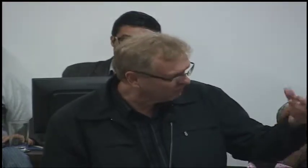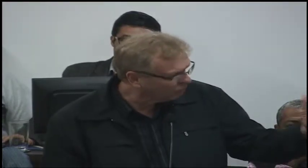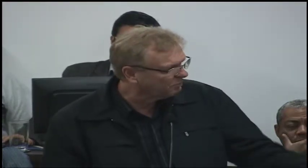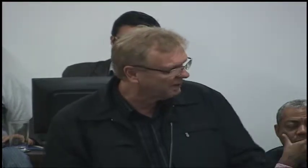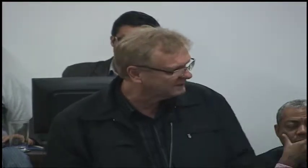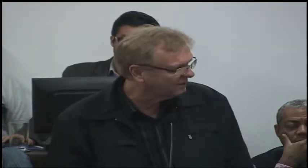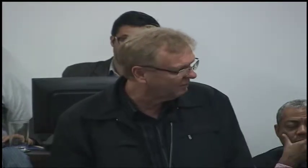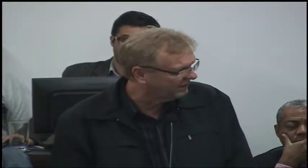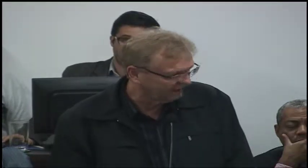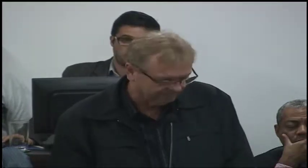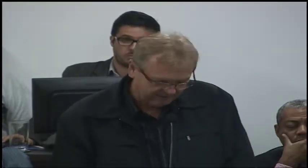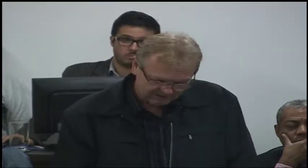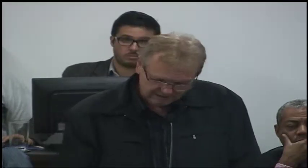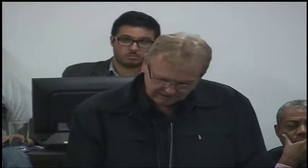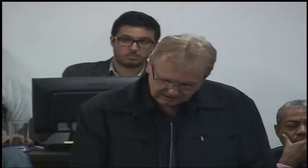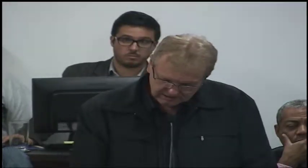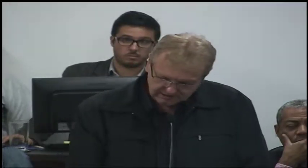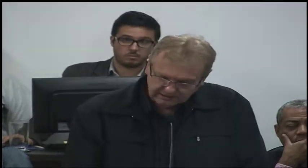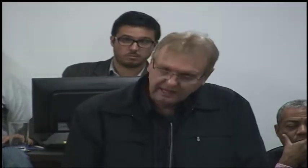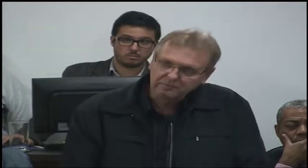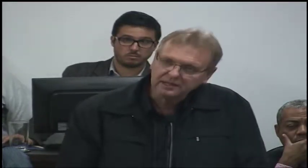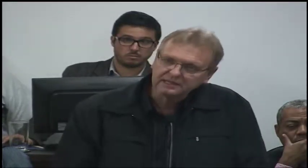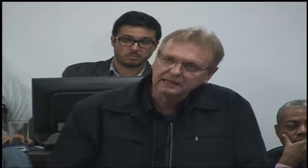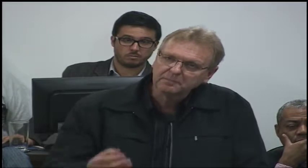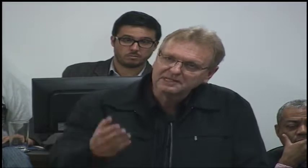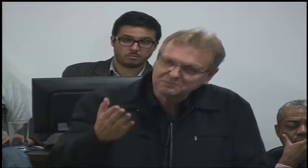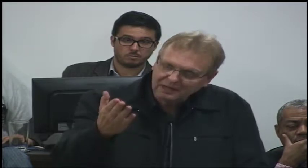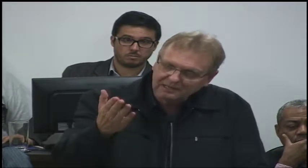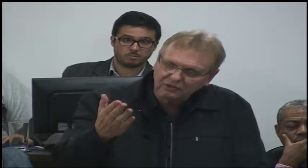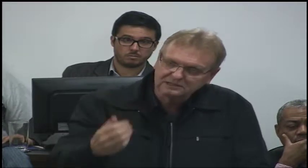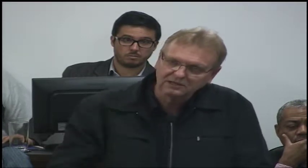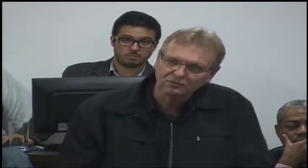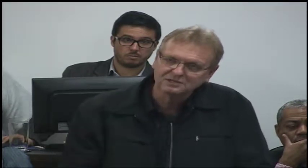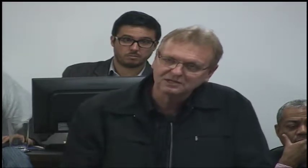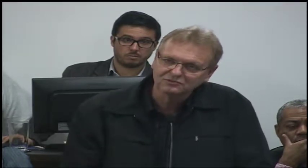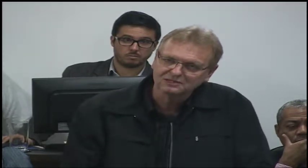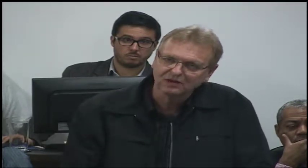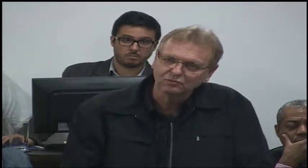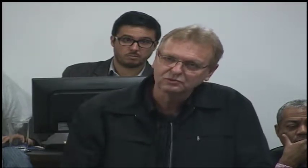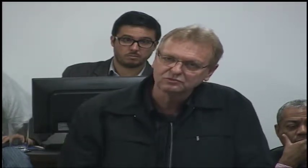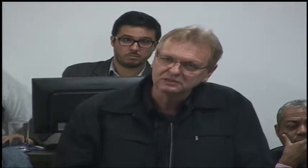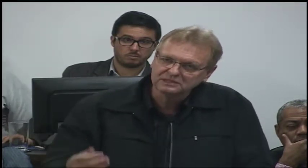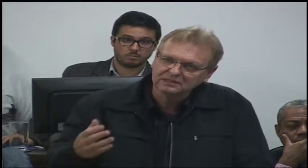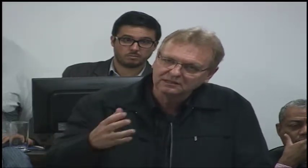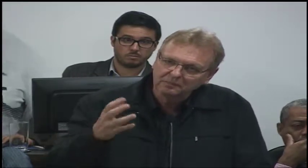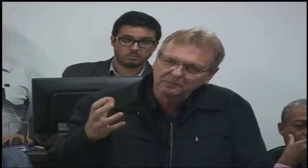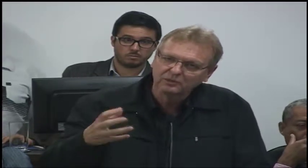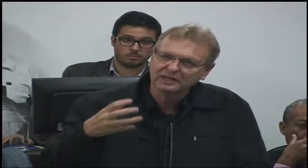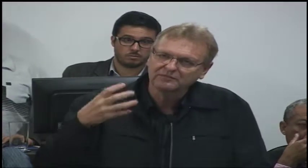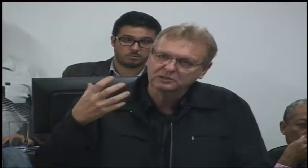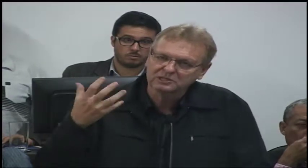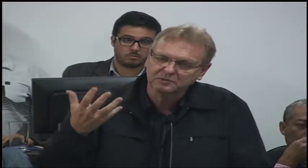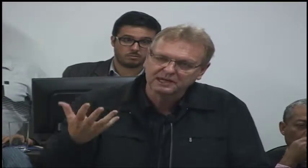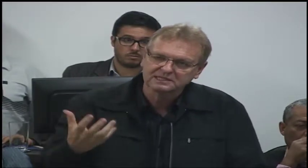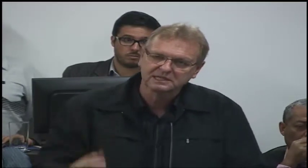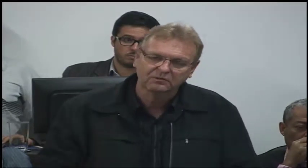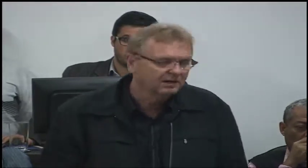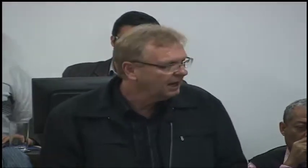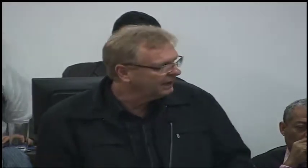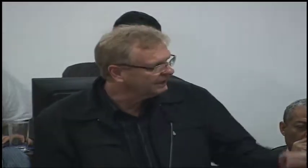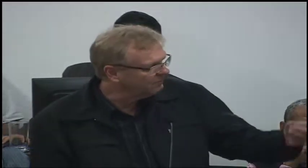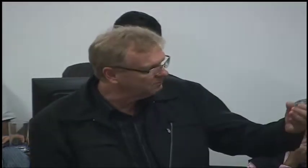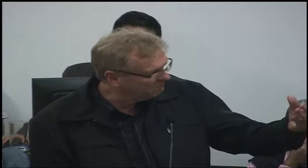essa preocupação, Mariela. E, de repente, até participar da nossa comissão de saúde um dia, para poder fazer uma